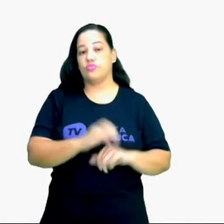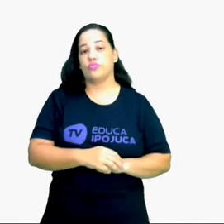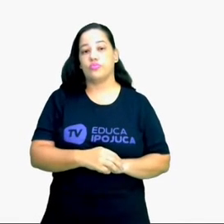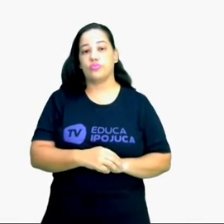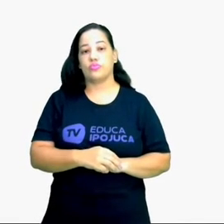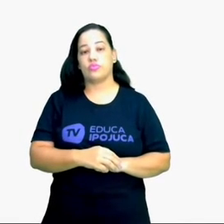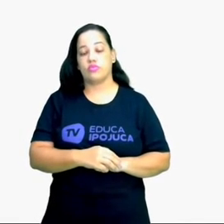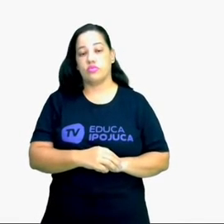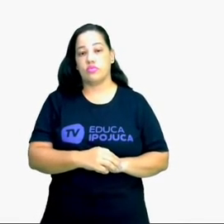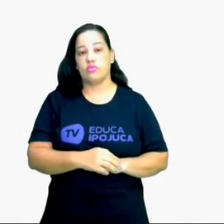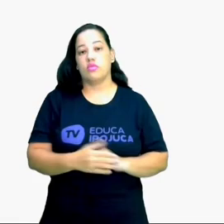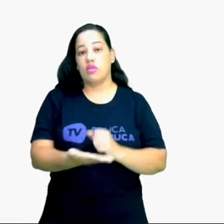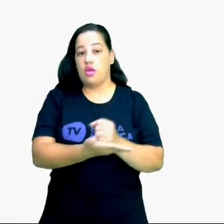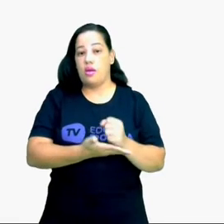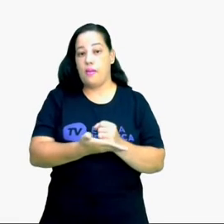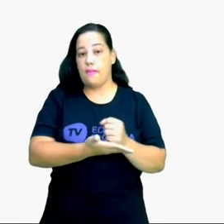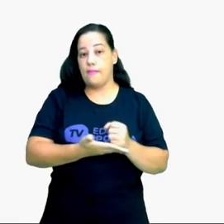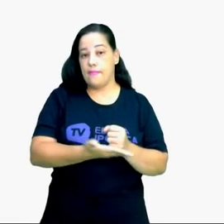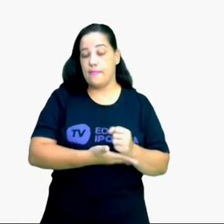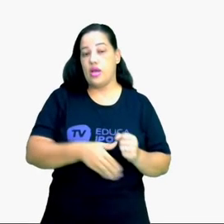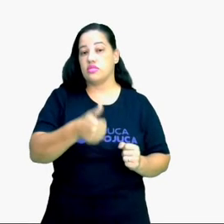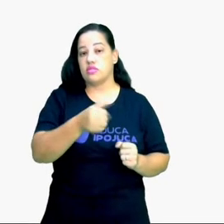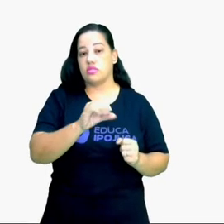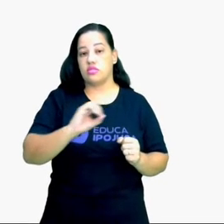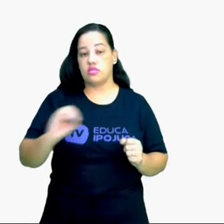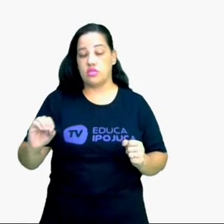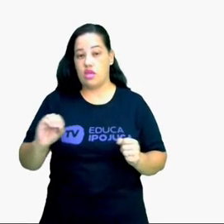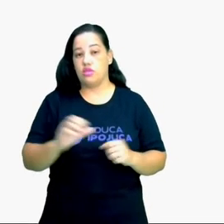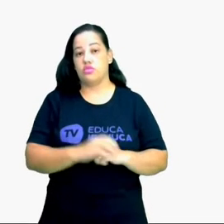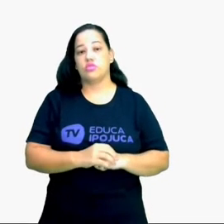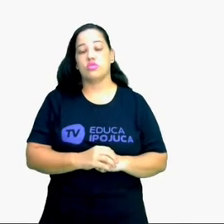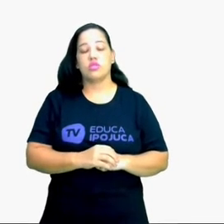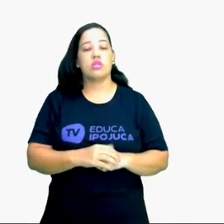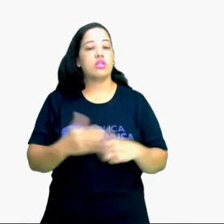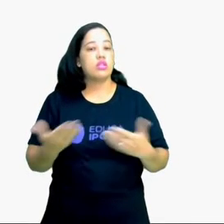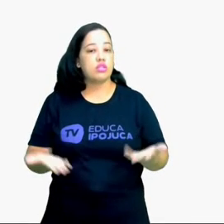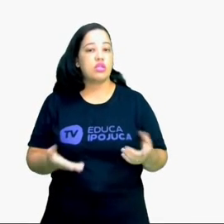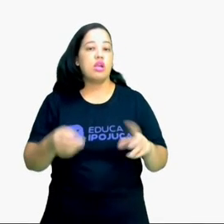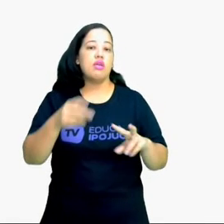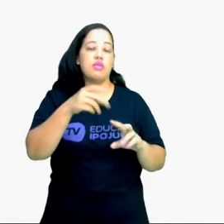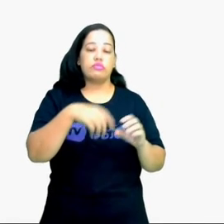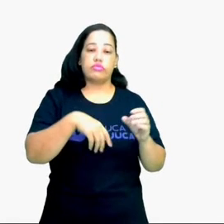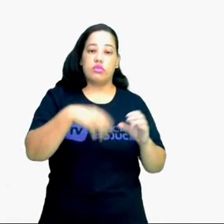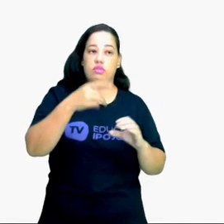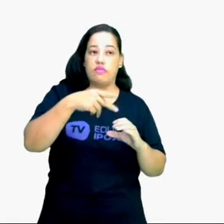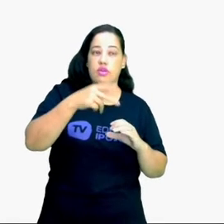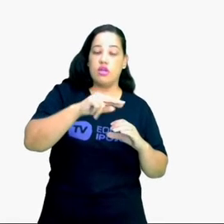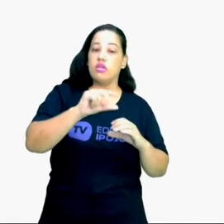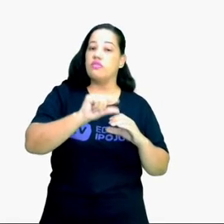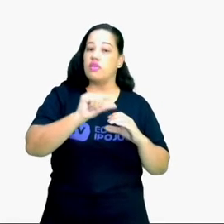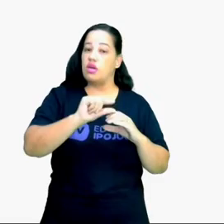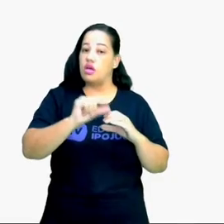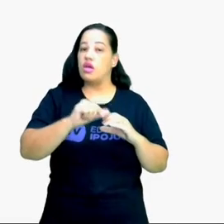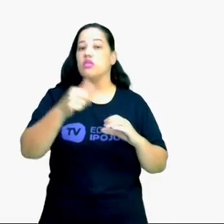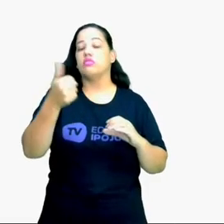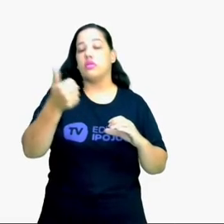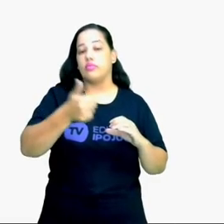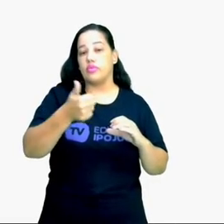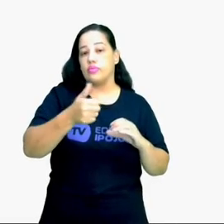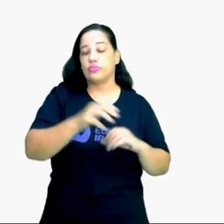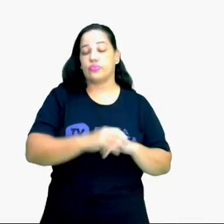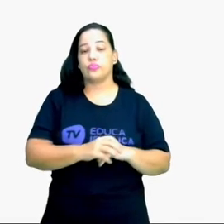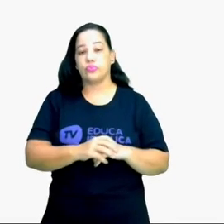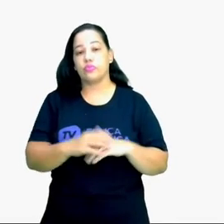inverter aí. Base 10. 10 está elevada à primeira potência e o índice é